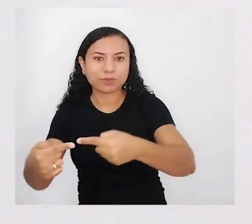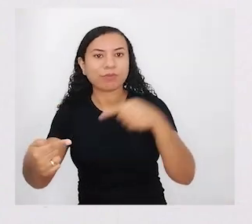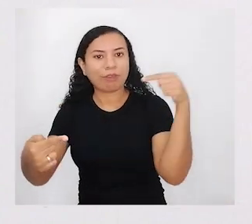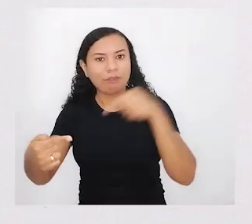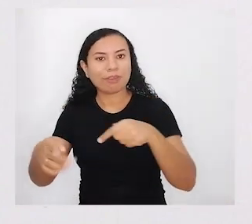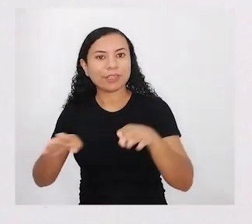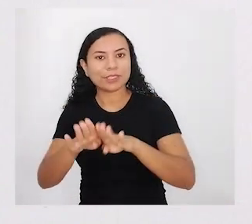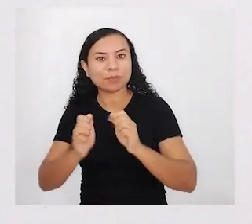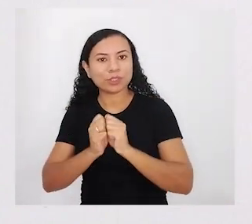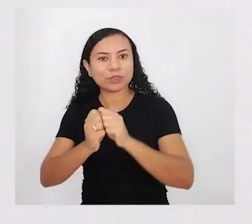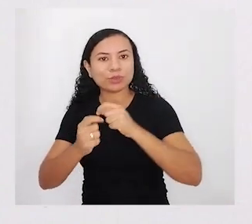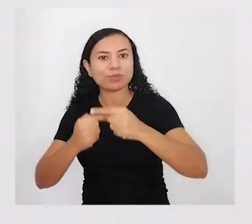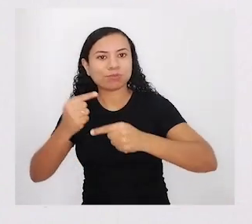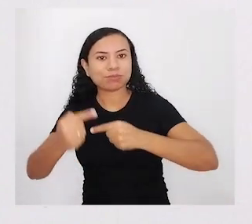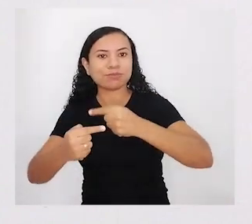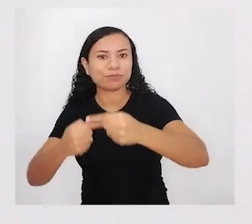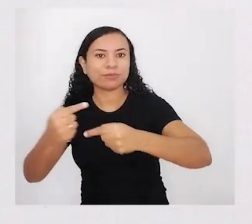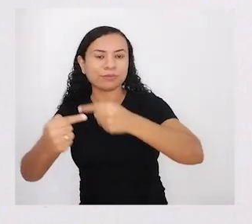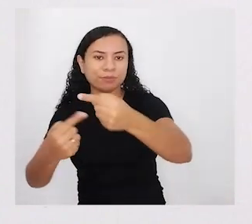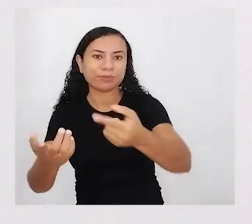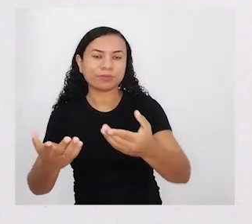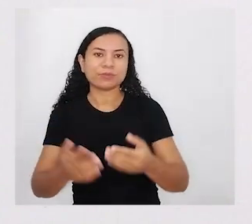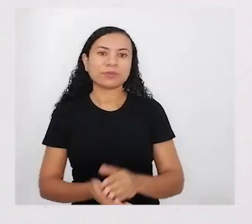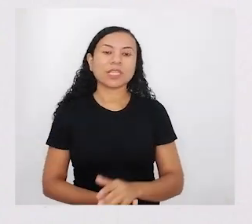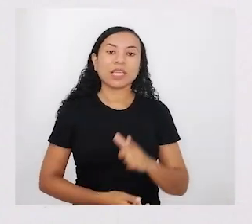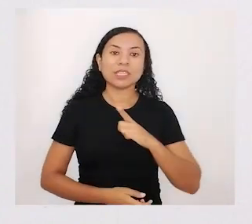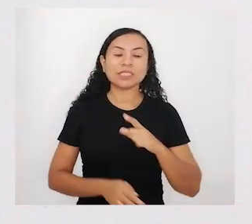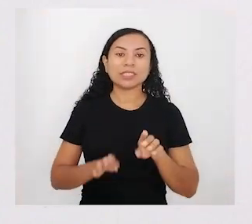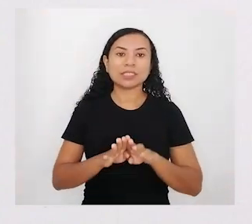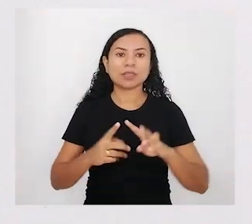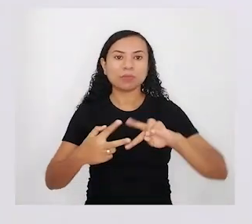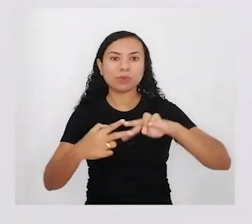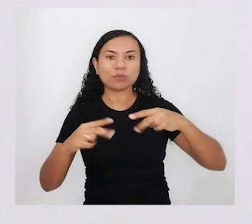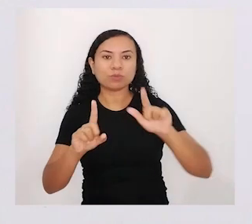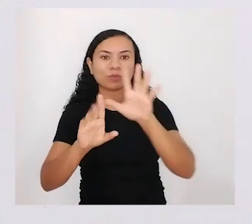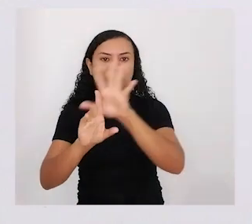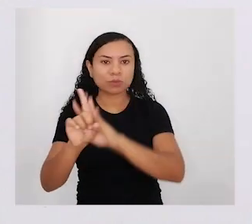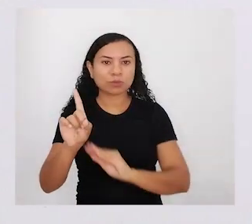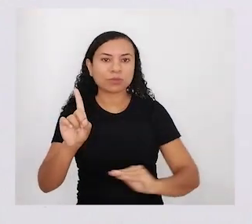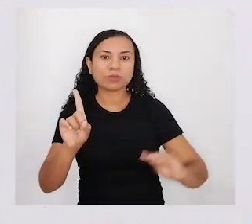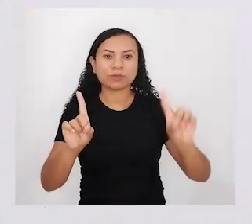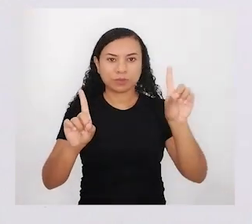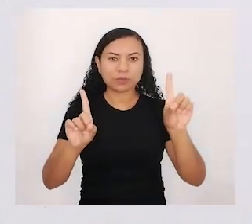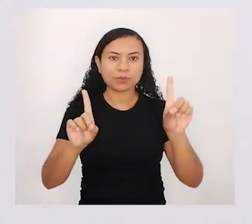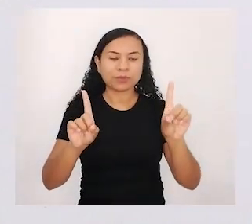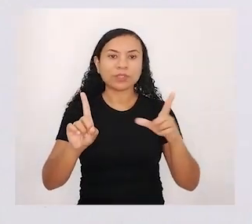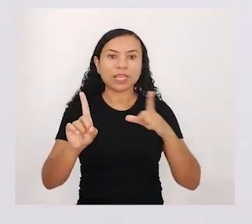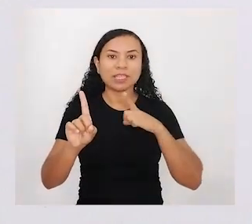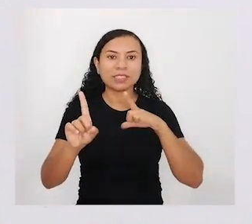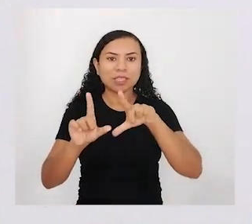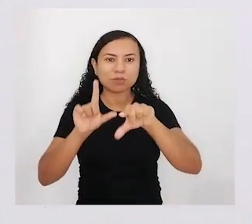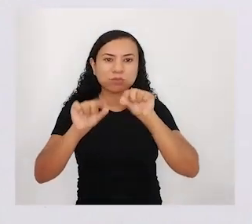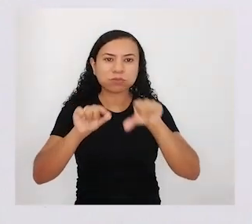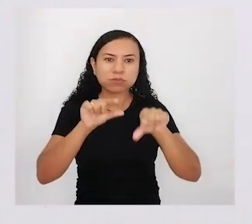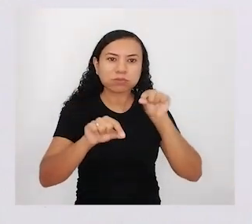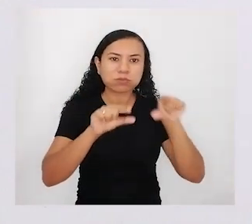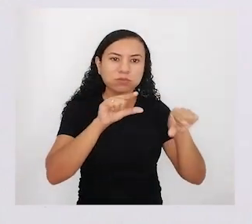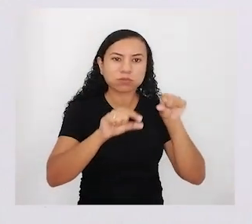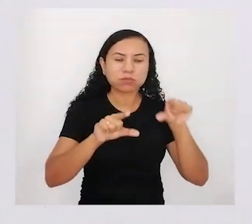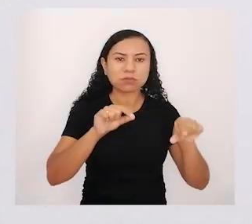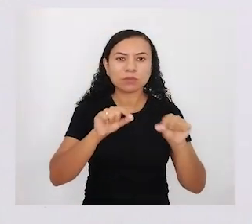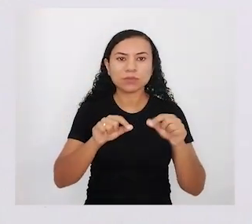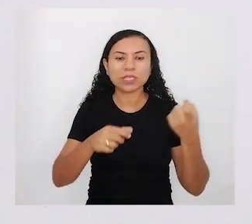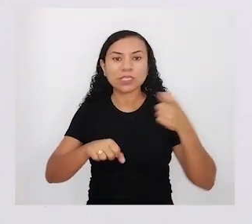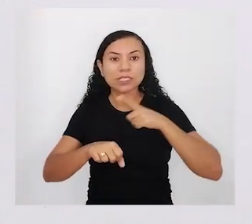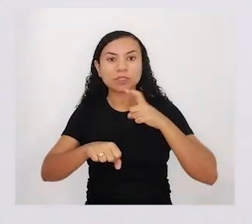multiplica. Além do gene que queremos clonar, nós também temos um gene de seleção no plasmídio. O gene de seleção geralmente é um gene